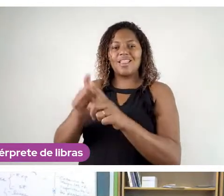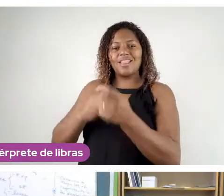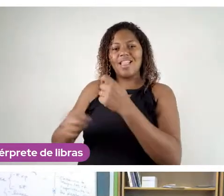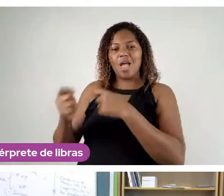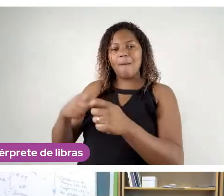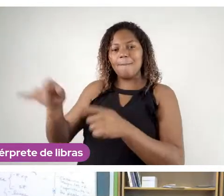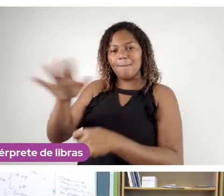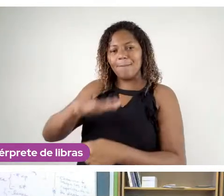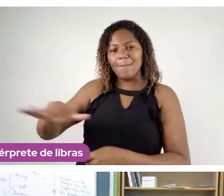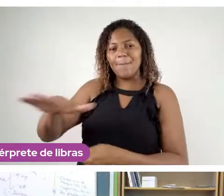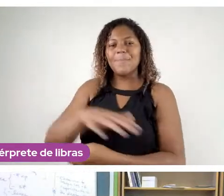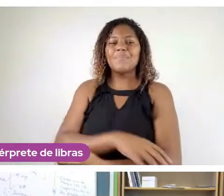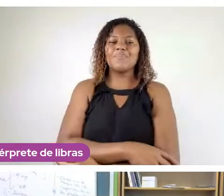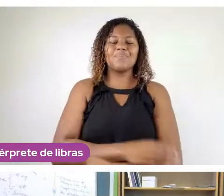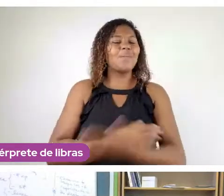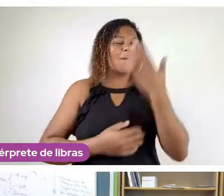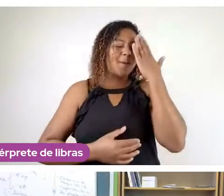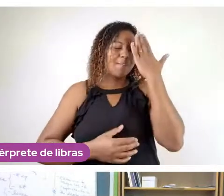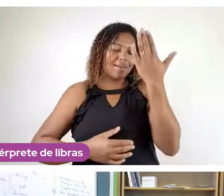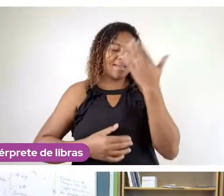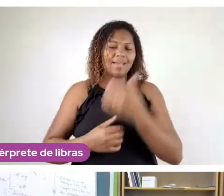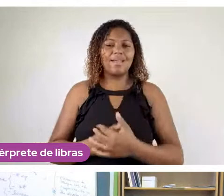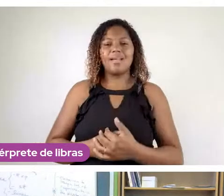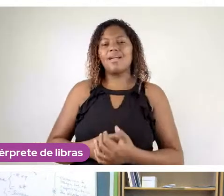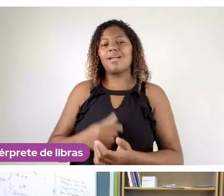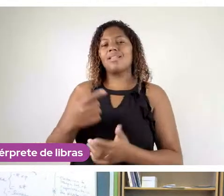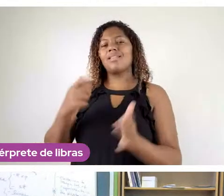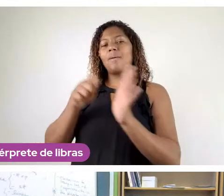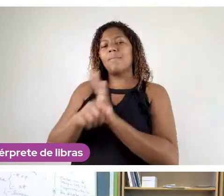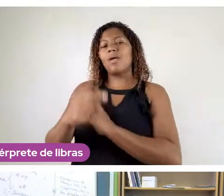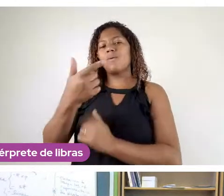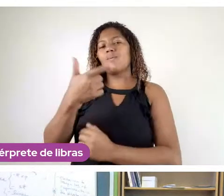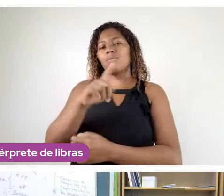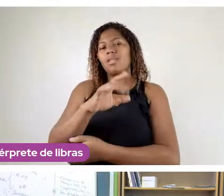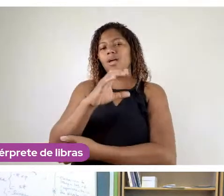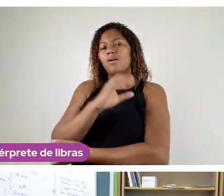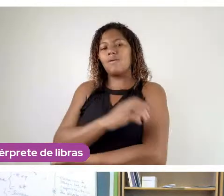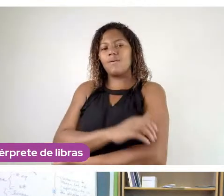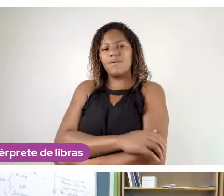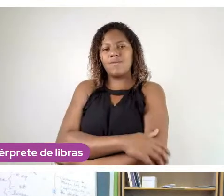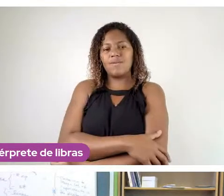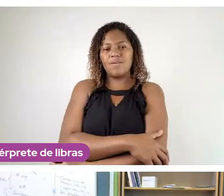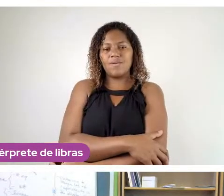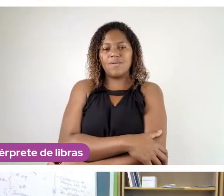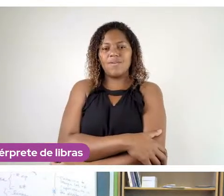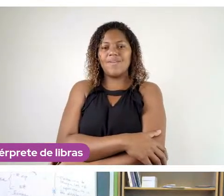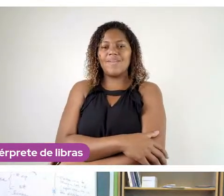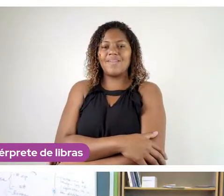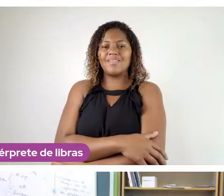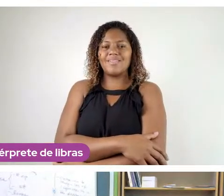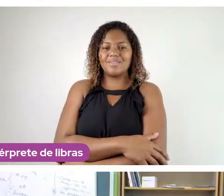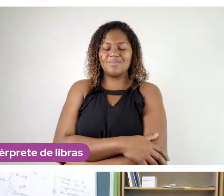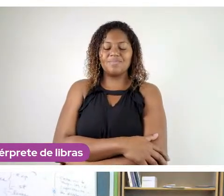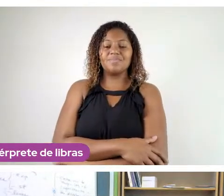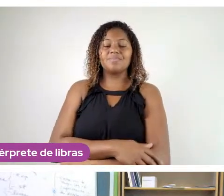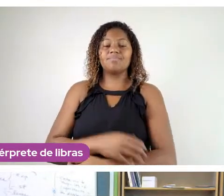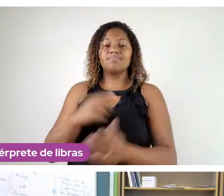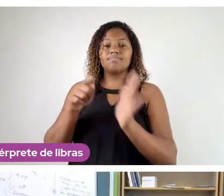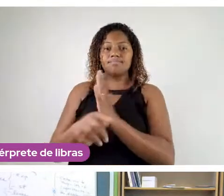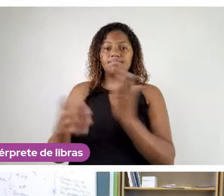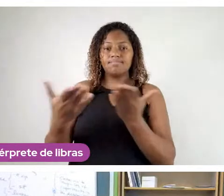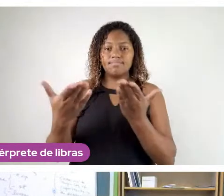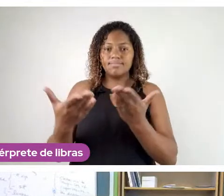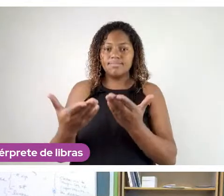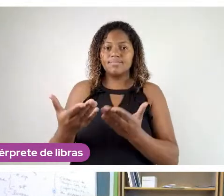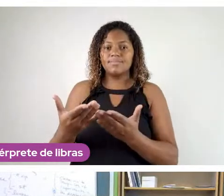Gracias, Noelle. Ahora voy a hacer una pregunta para el debate de vosotros, ¿vale? Entonces, la pregunta ahora es para